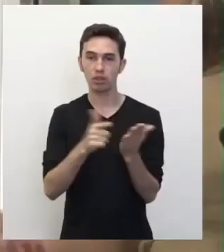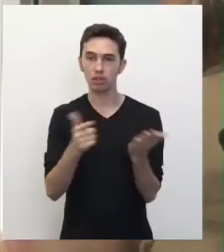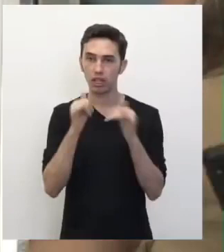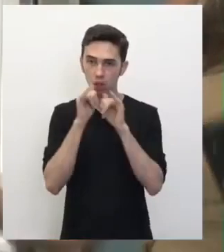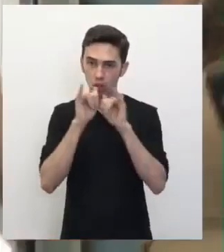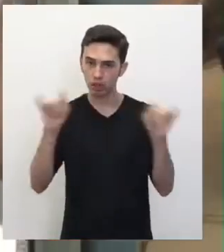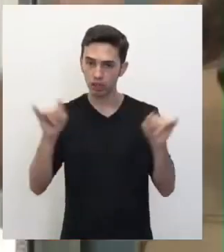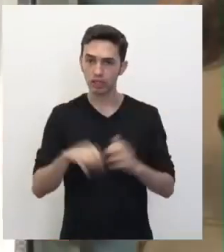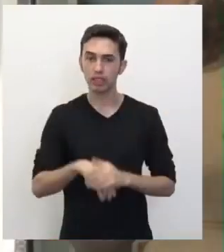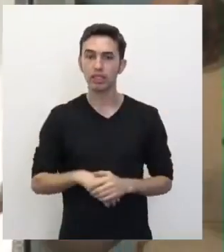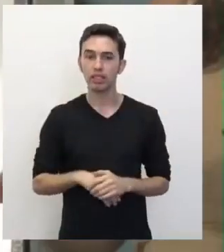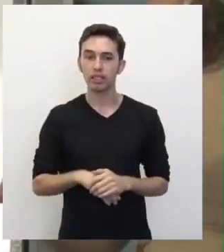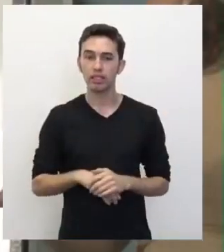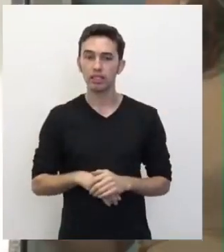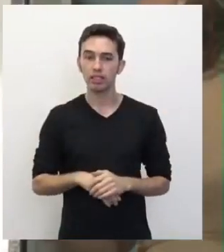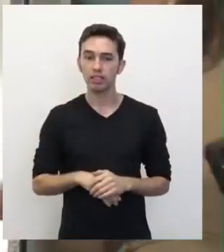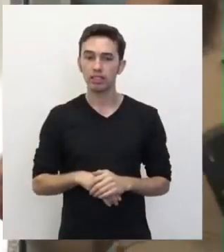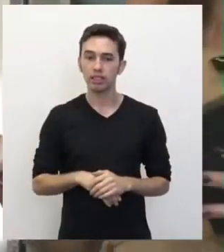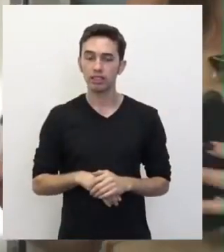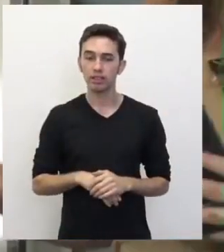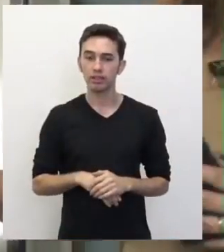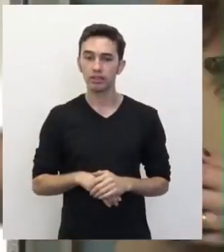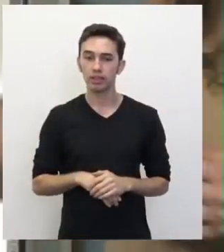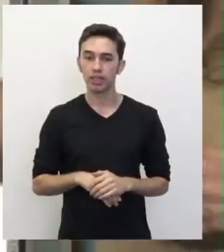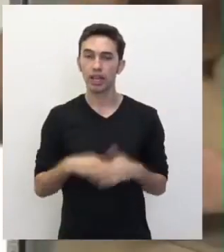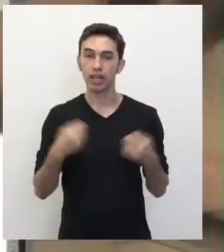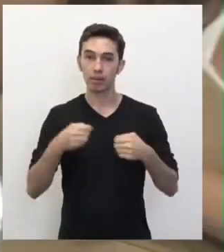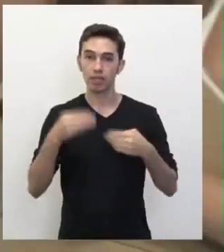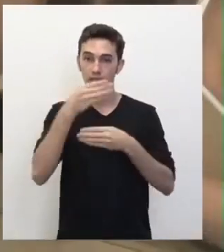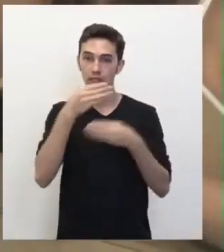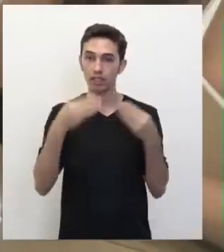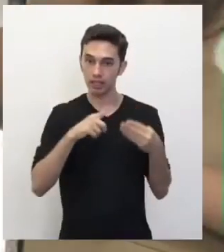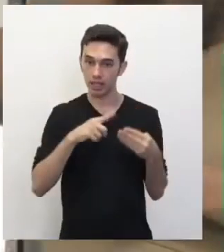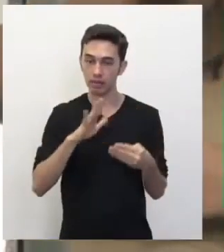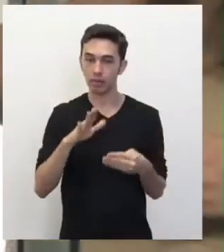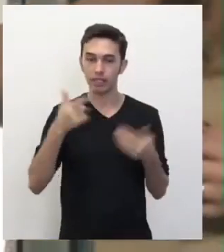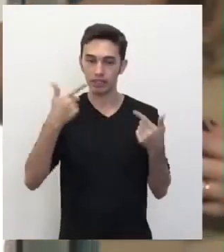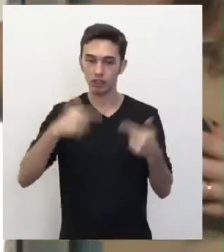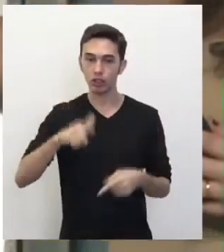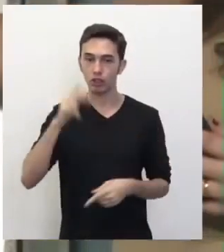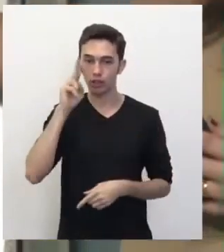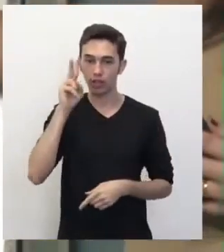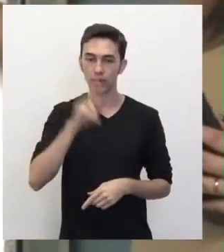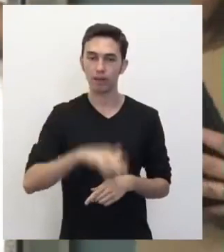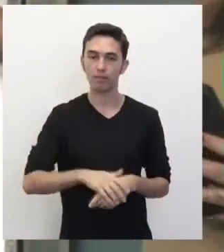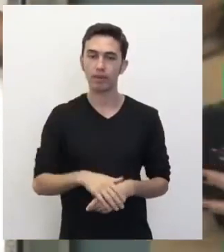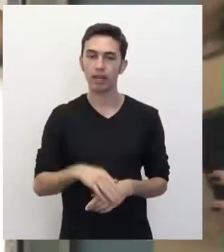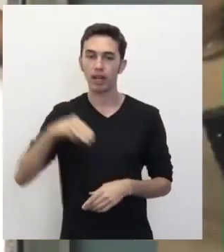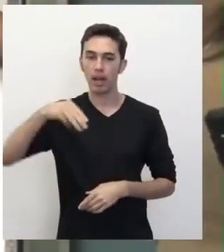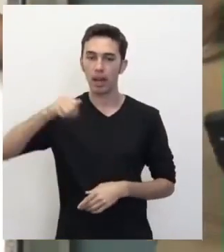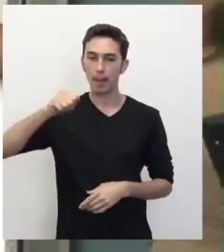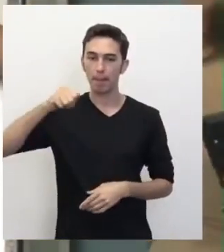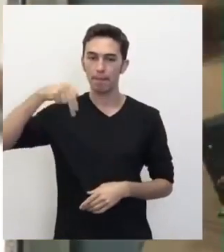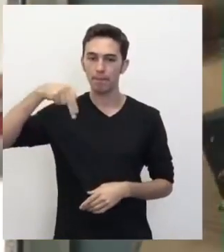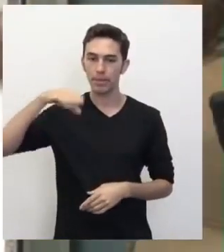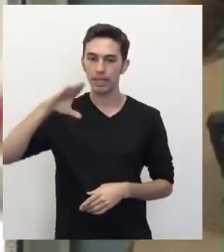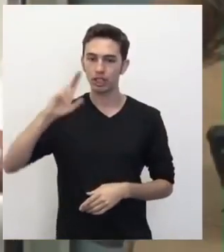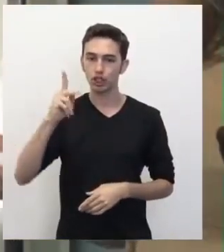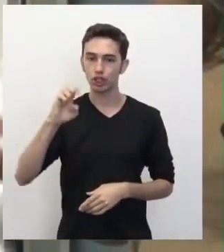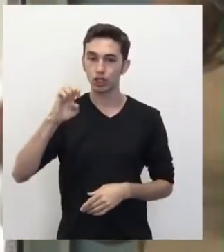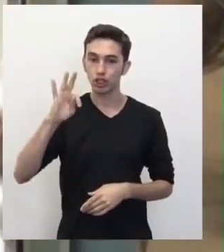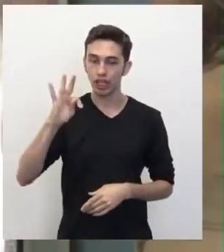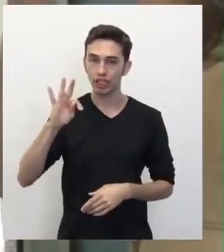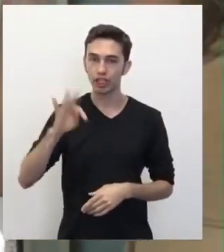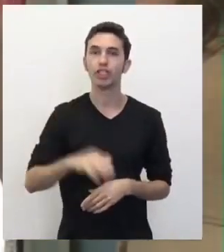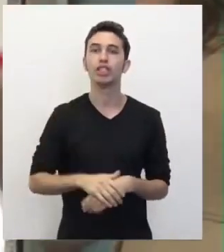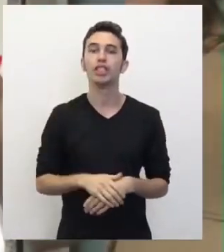no PPT, mas para a gente reforçar aí para o nosso aluno, tá? Então, ele tem que ter uma manchete, ou seja, um título principal. Como tem que ser